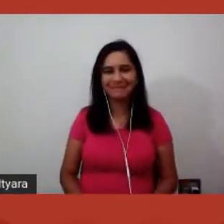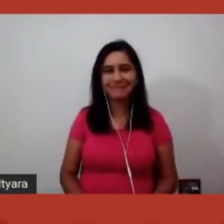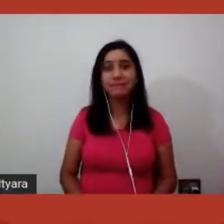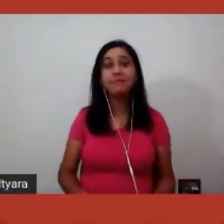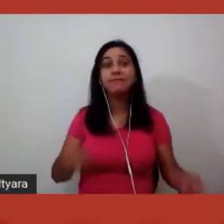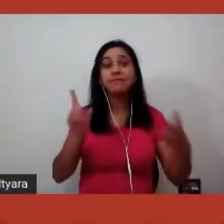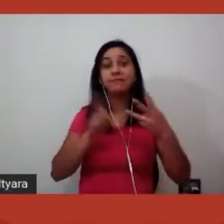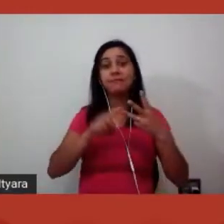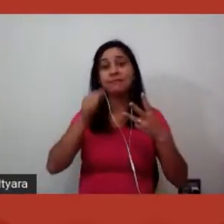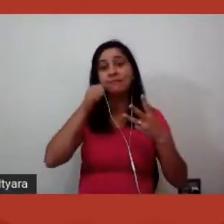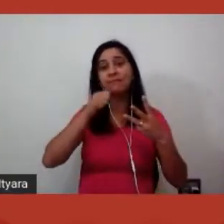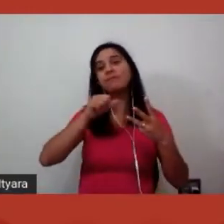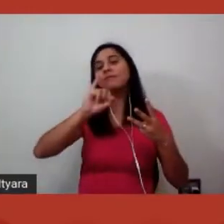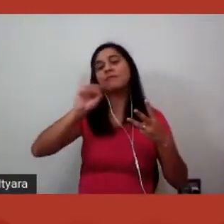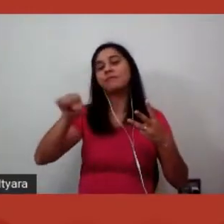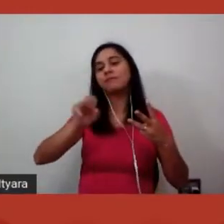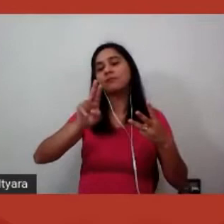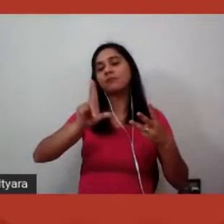Juliana.